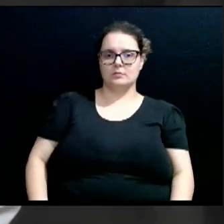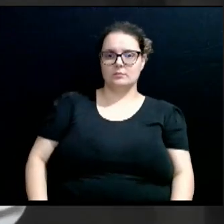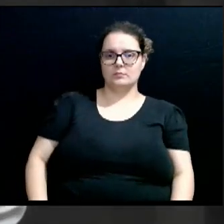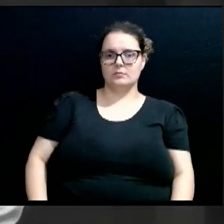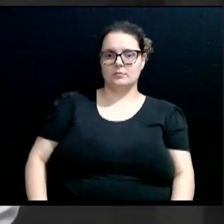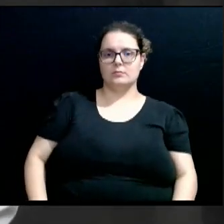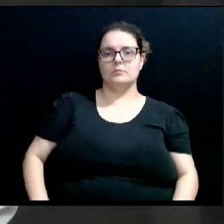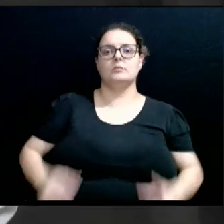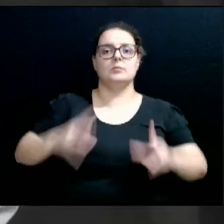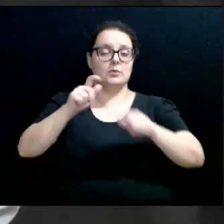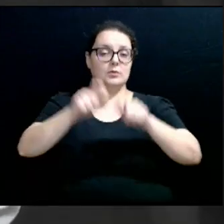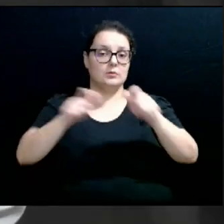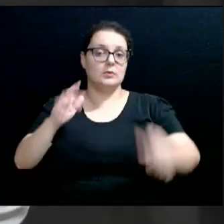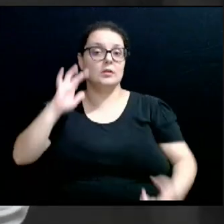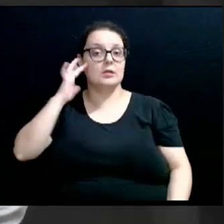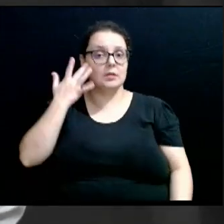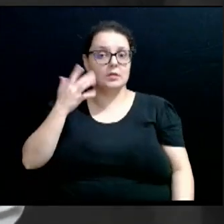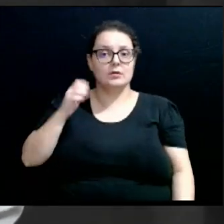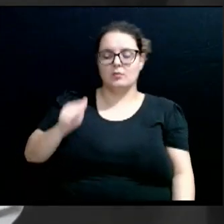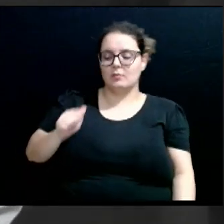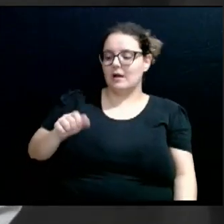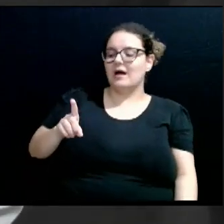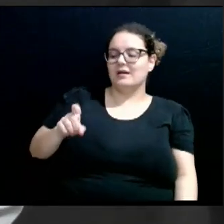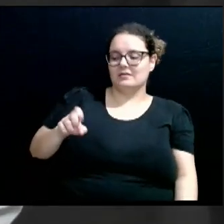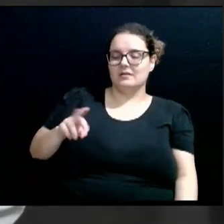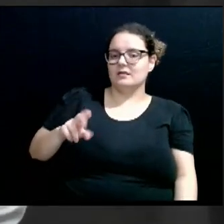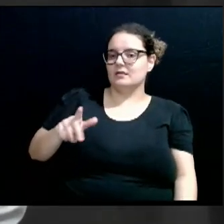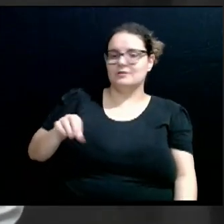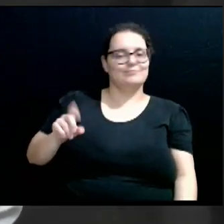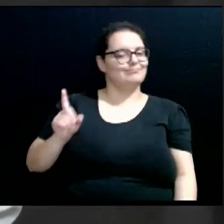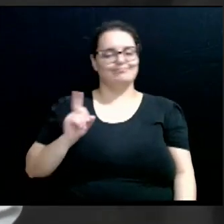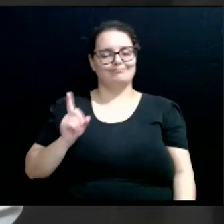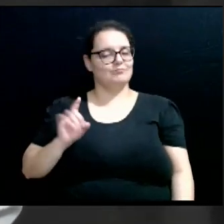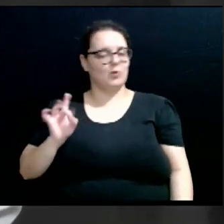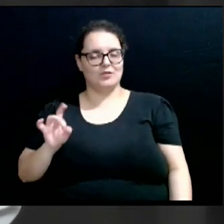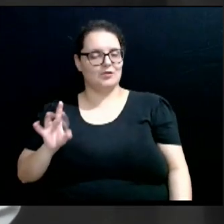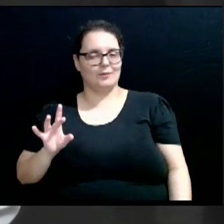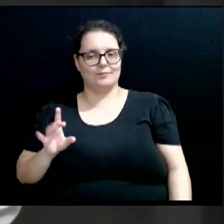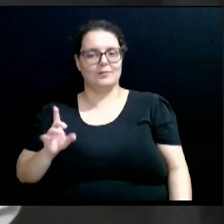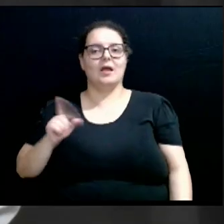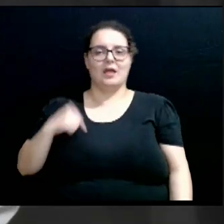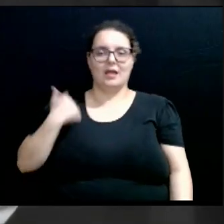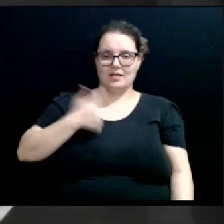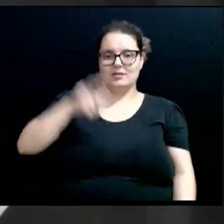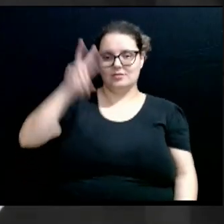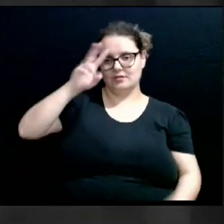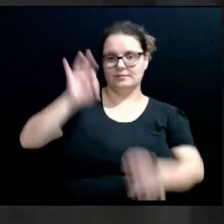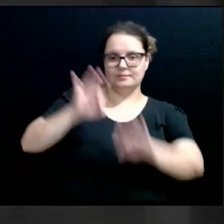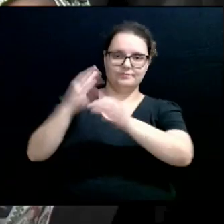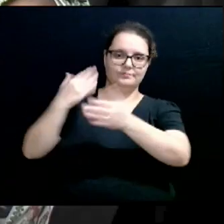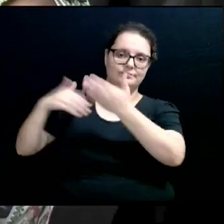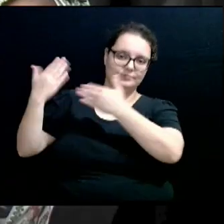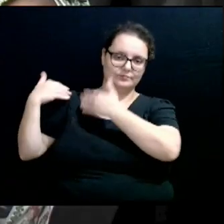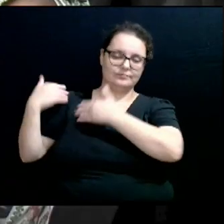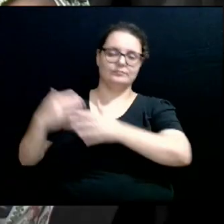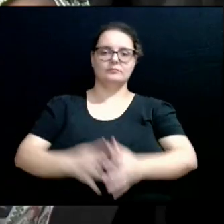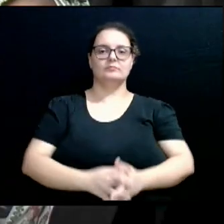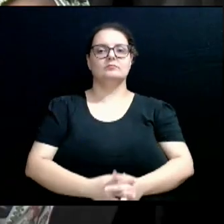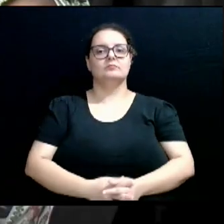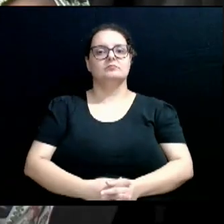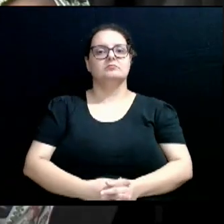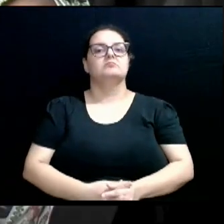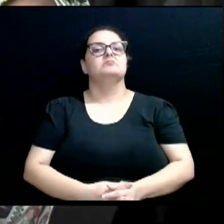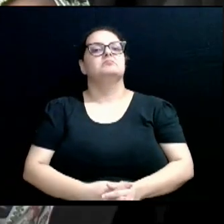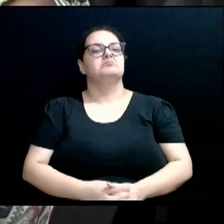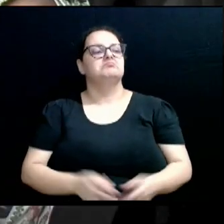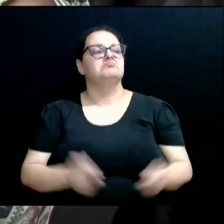que é um adereço e que não é só um adereço, é a história da nossa ancestralidade. Muito, muito, muito potente isso.